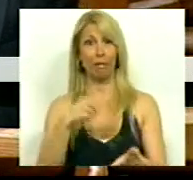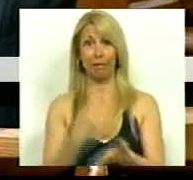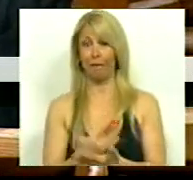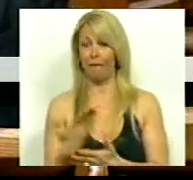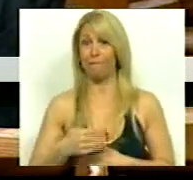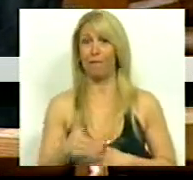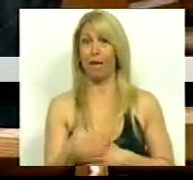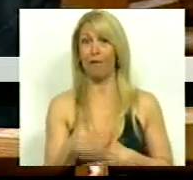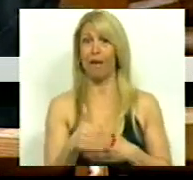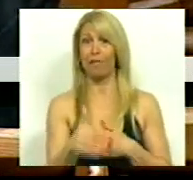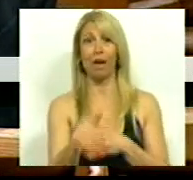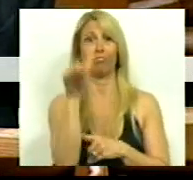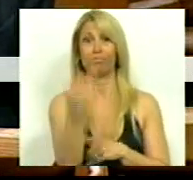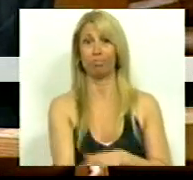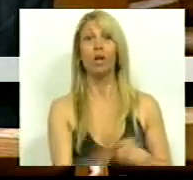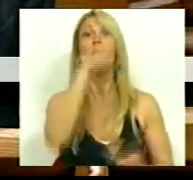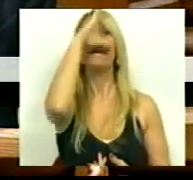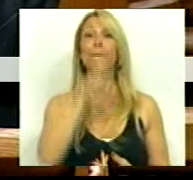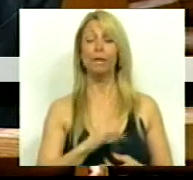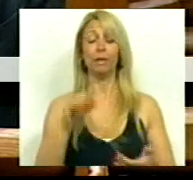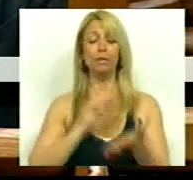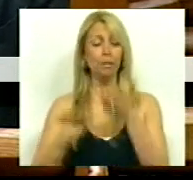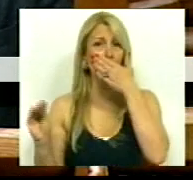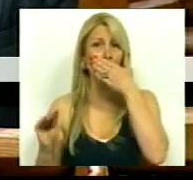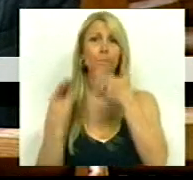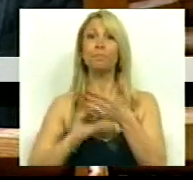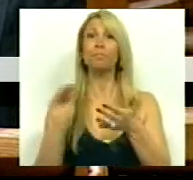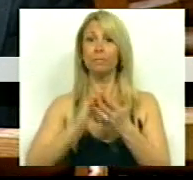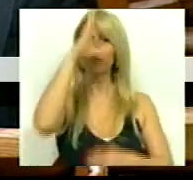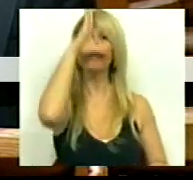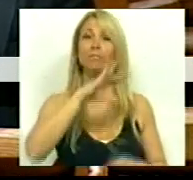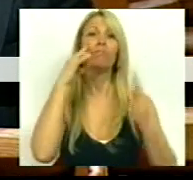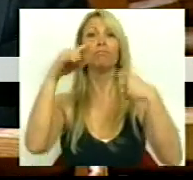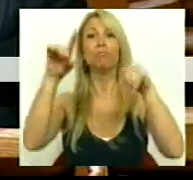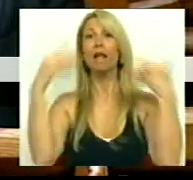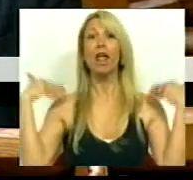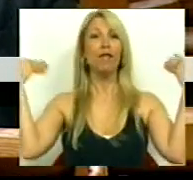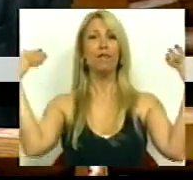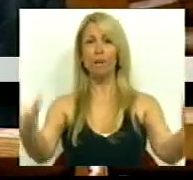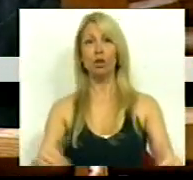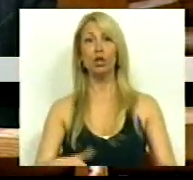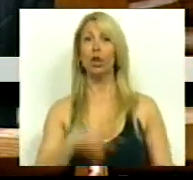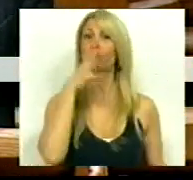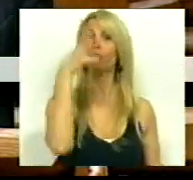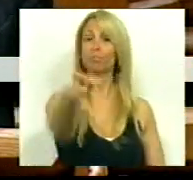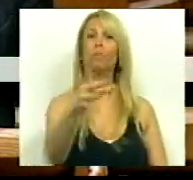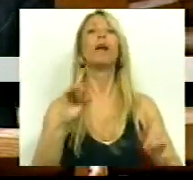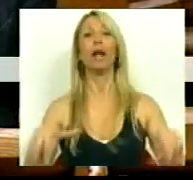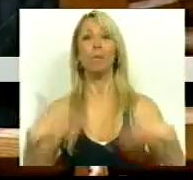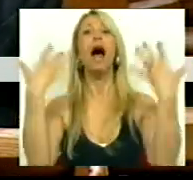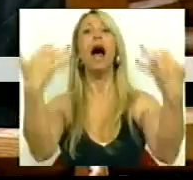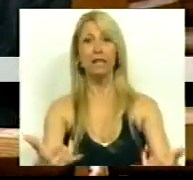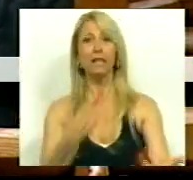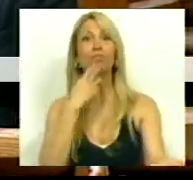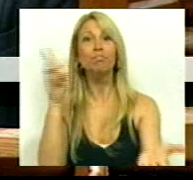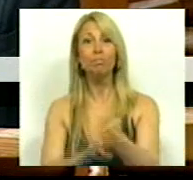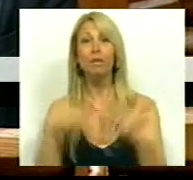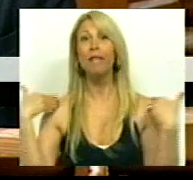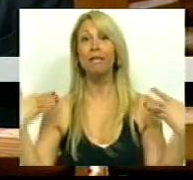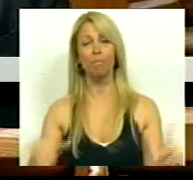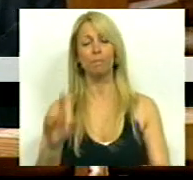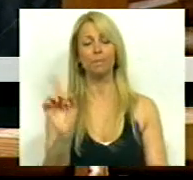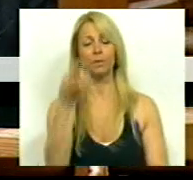a cair com os ministros e secretários de Estado que anunciam as suas demissões e depois não se demitem, de facto.